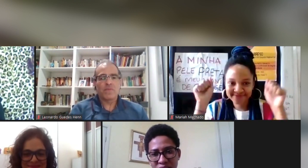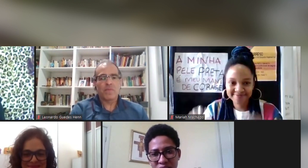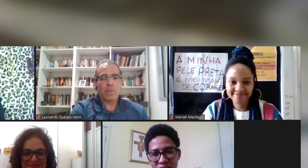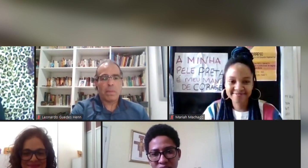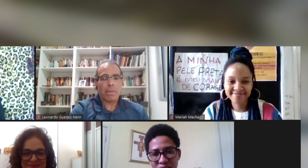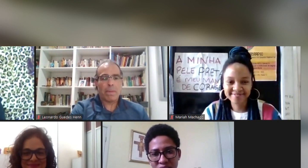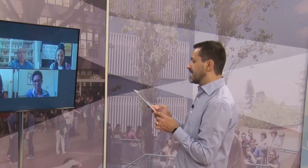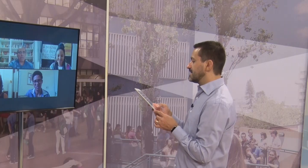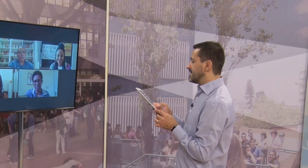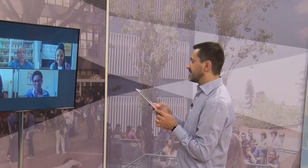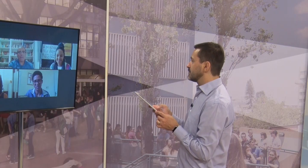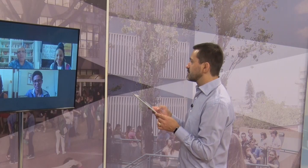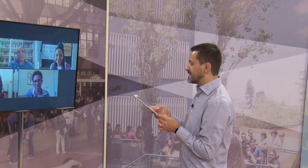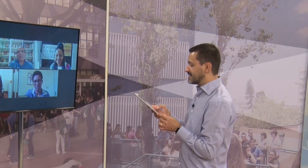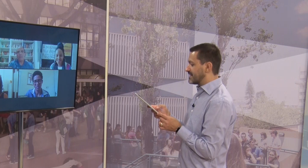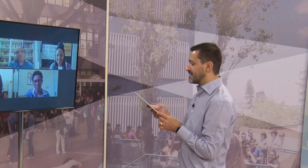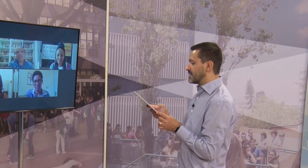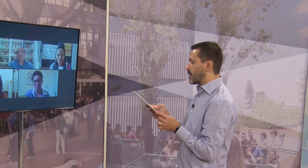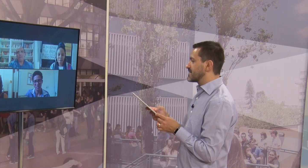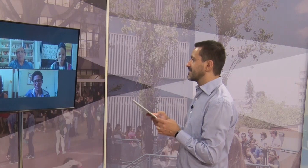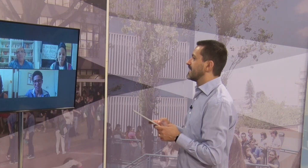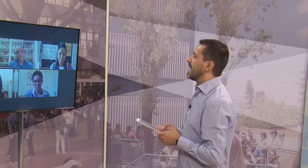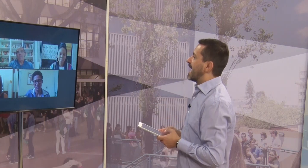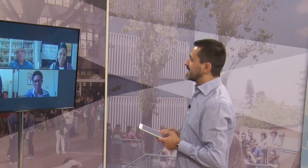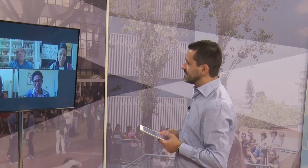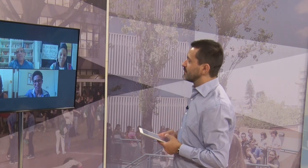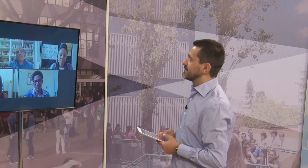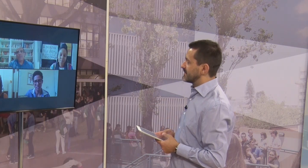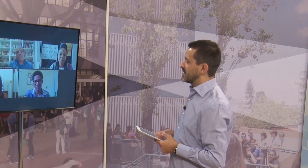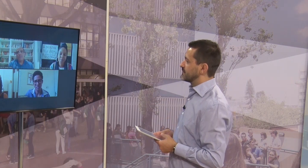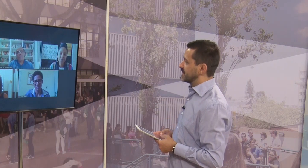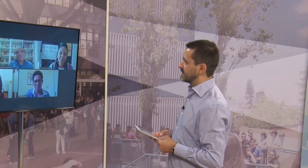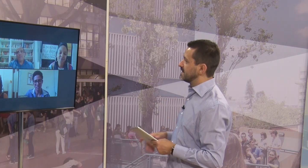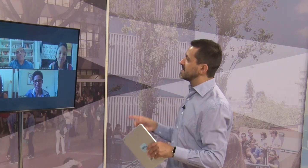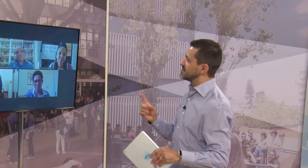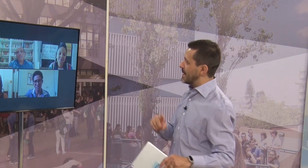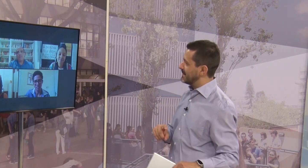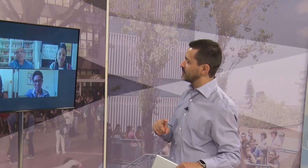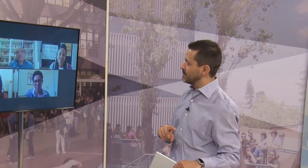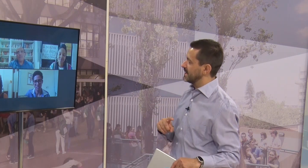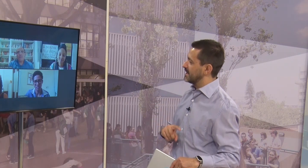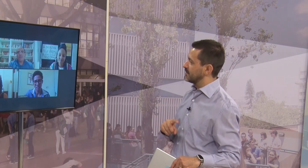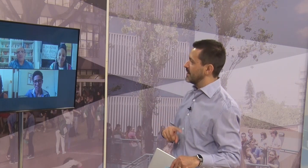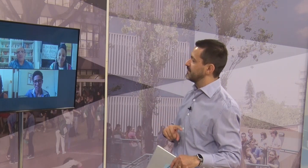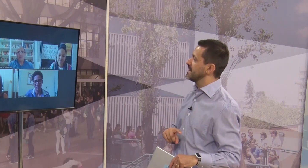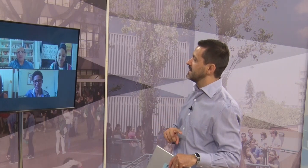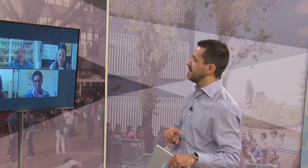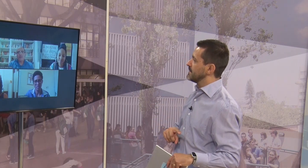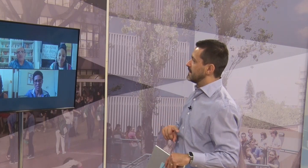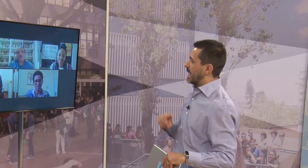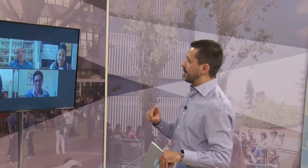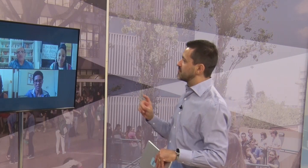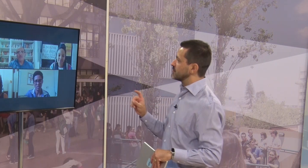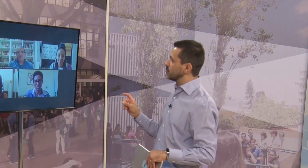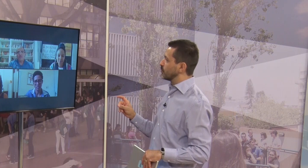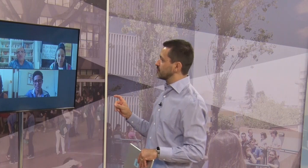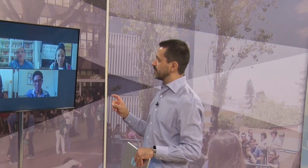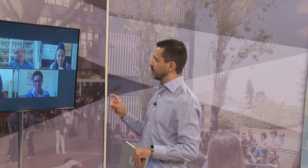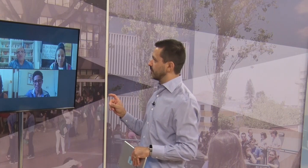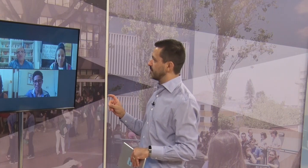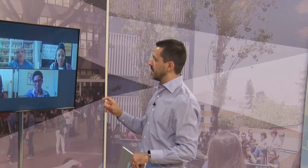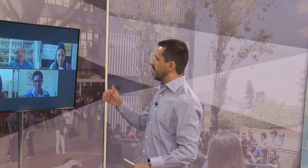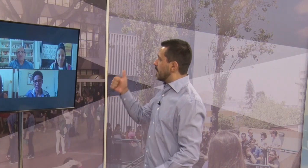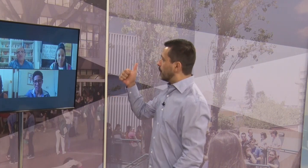Clarice Rosa, que é mestranda em ensino de humanidades e linguagens aqui da Universidade Franciscana e que já passou pela UFN a partir do